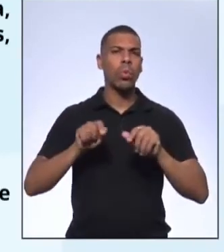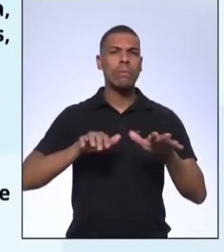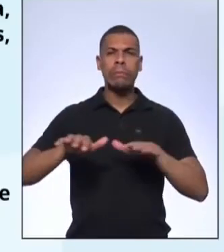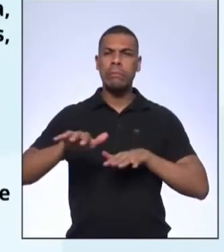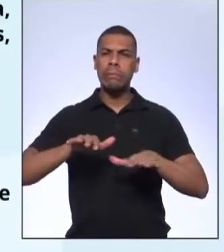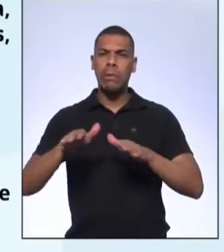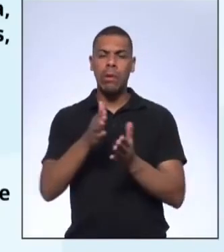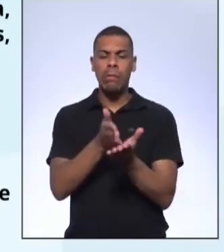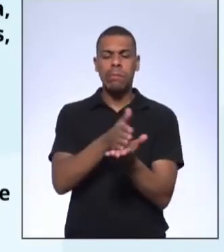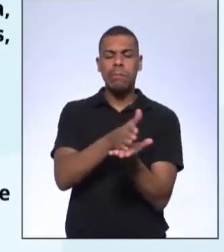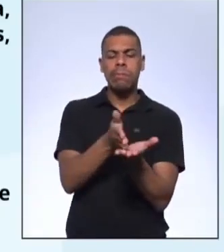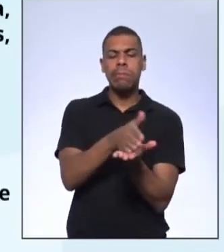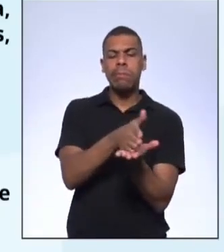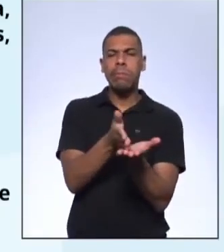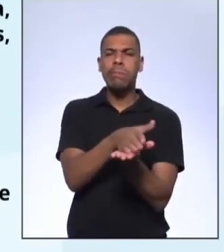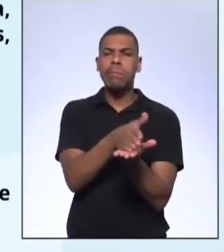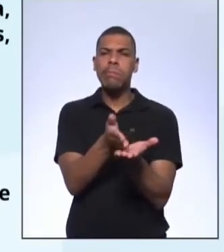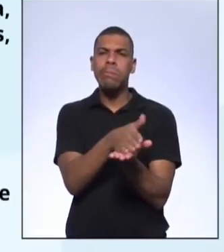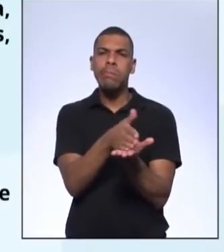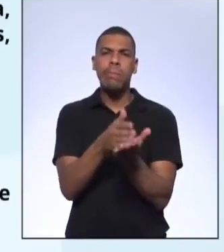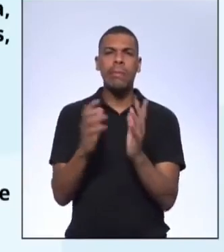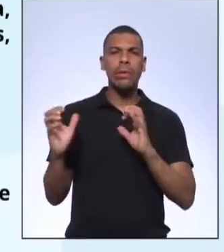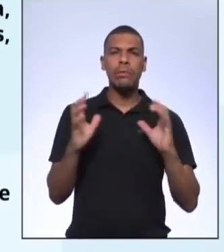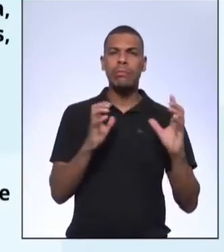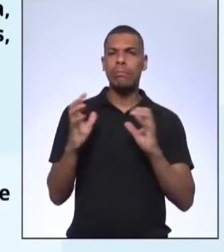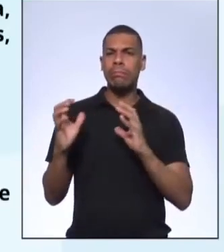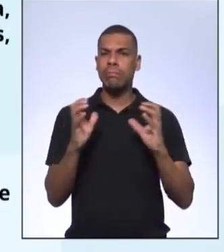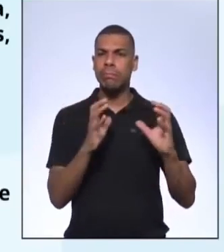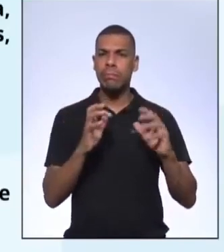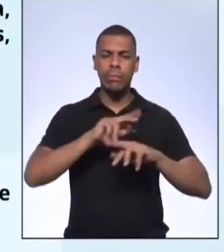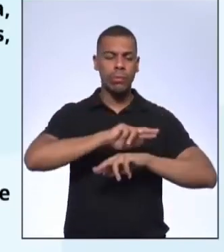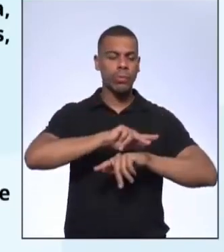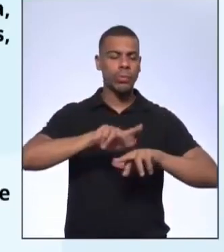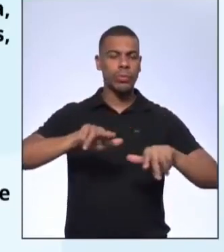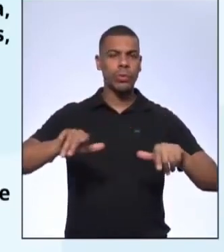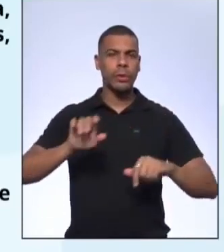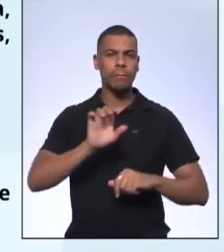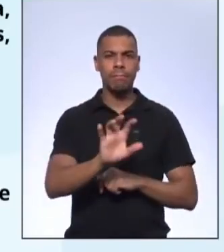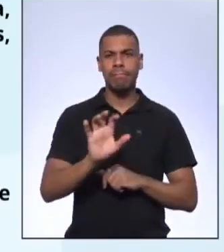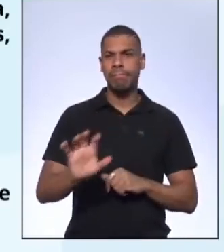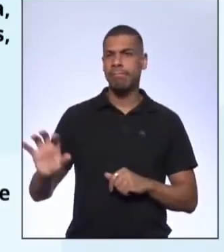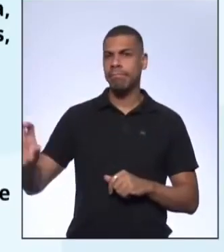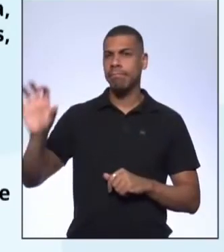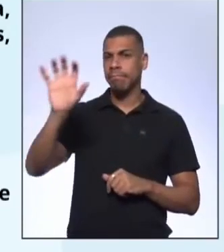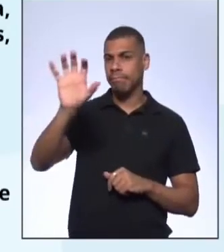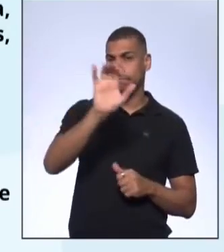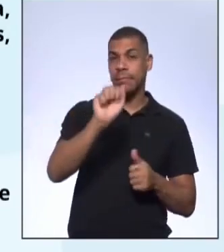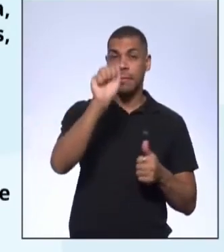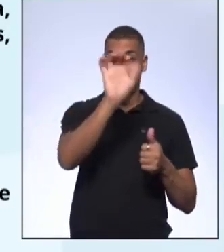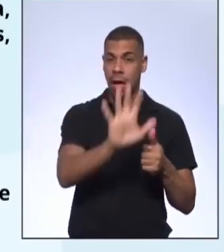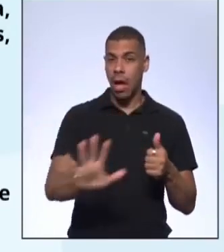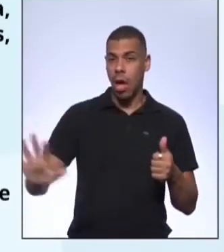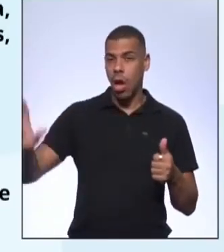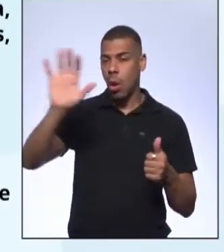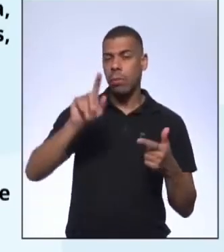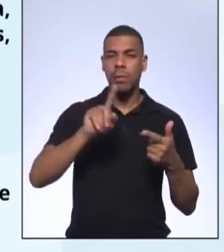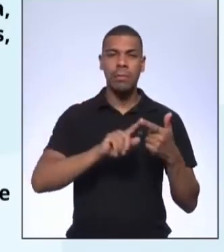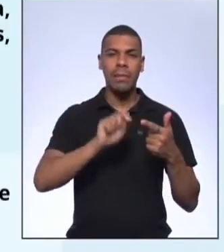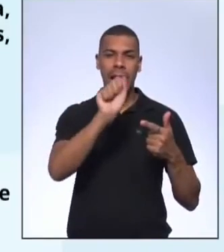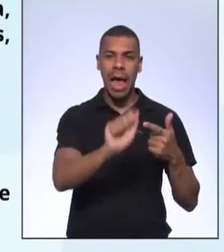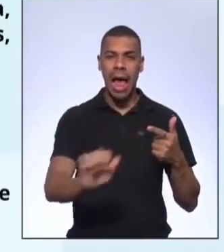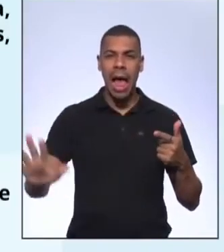de fronteiras, tensões, conflitos e múltiplas regionalidades na Europa, na Ásia e na